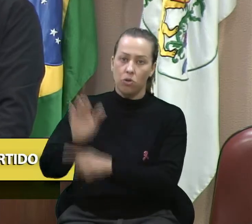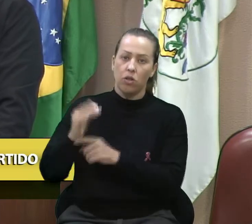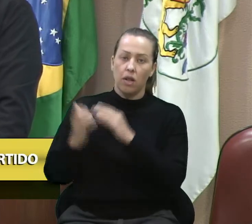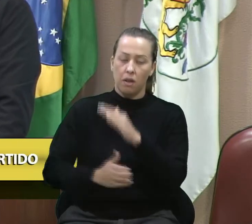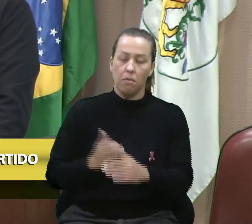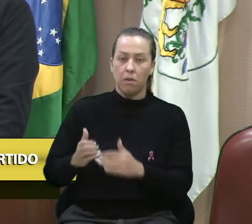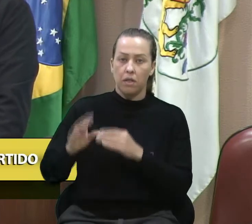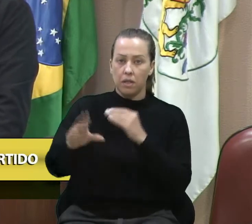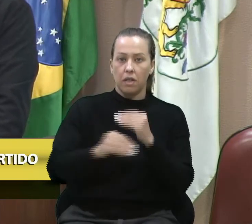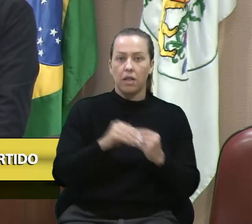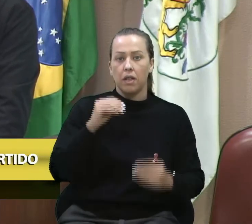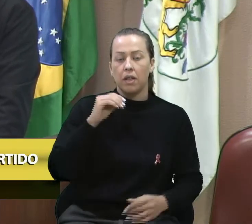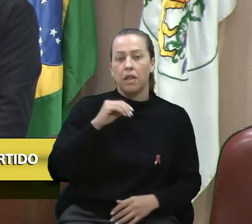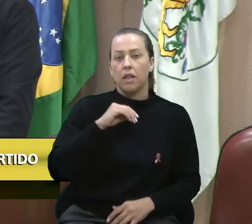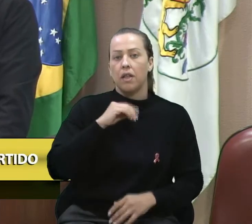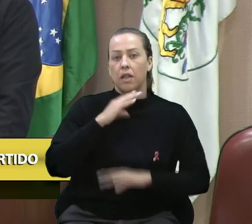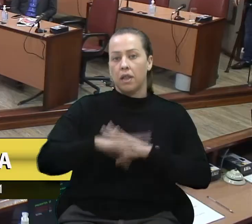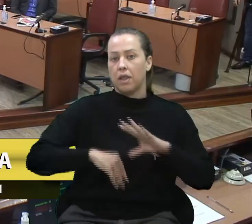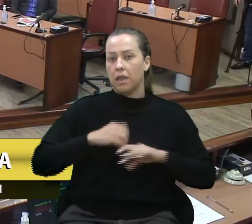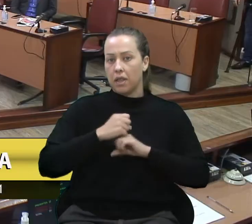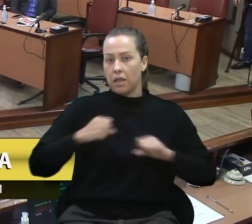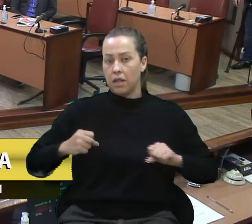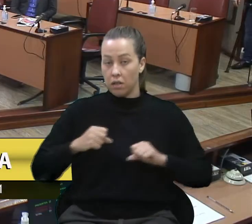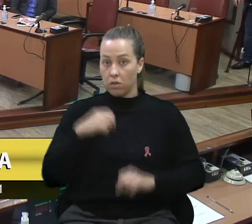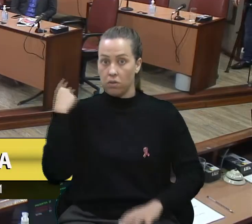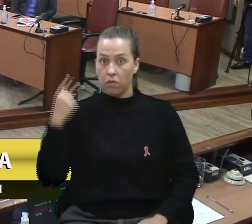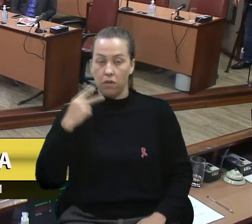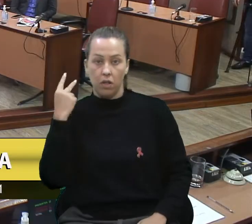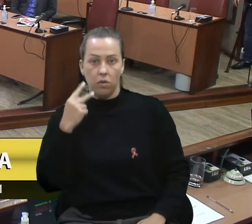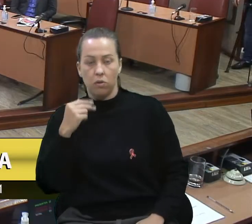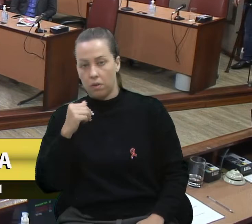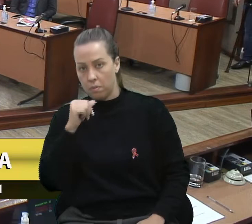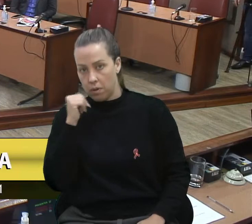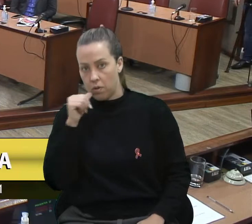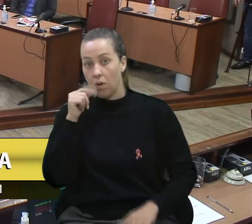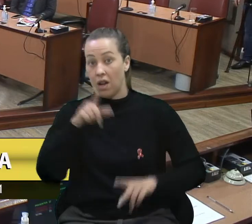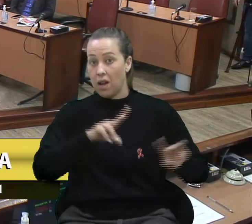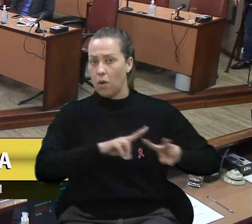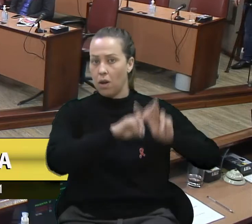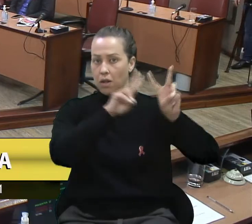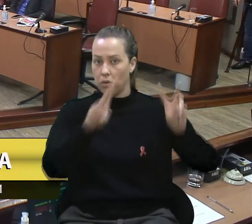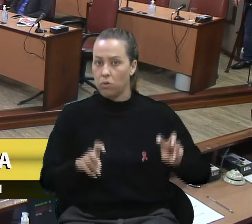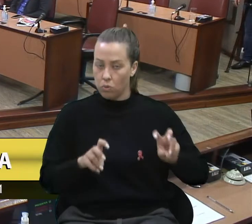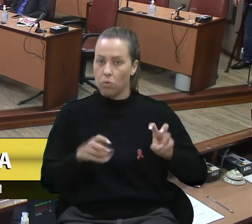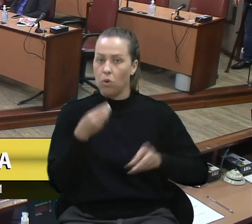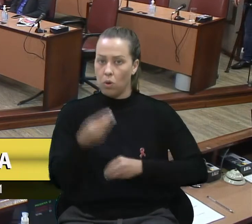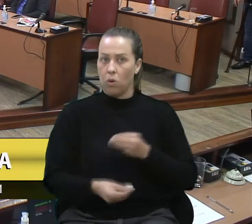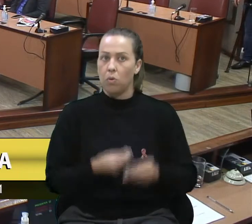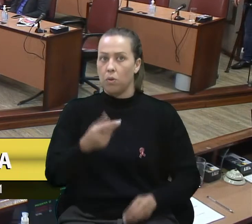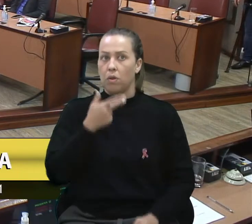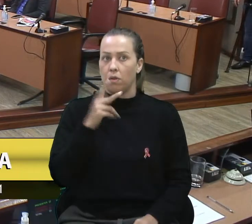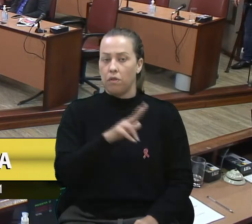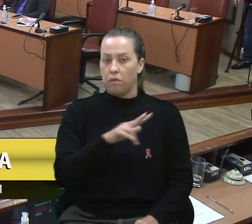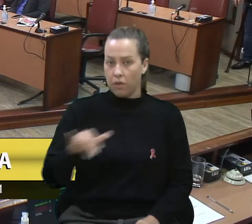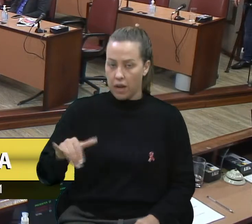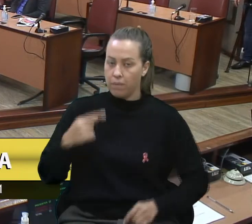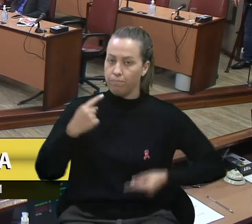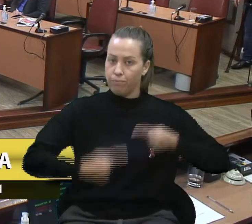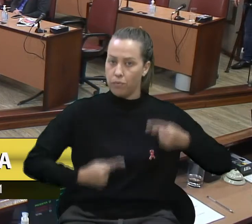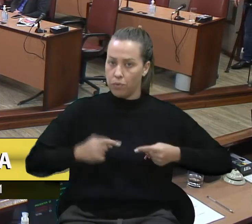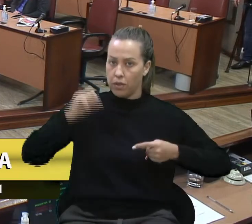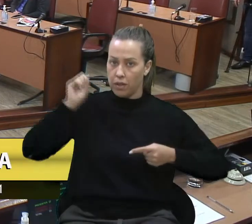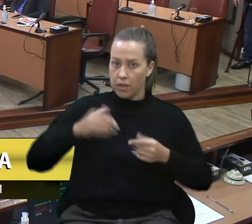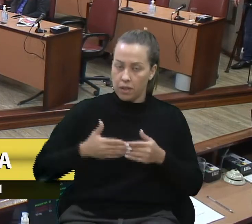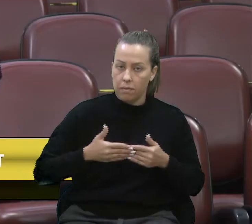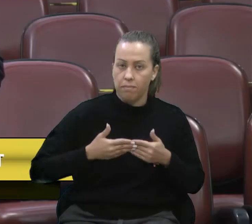parte, vereador Danelus. Vereador Marcon, esse é um assunto que, como o senhor coloca, vai ser muito debatido agora